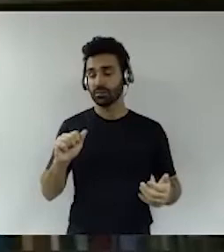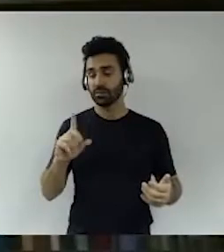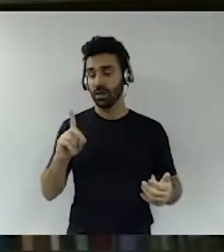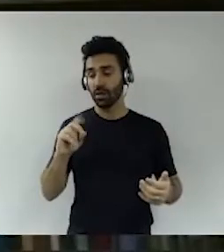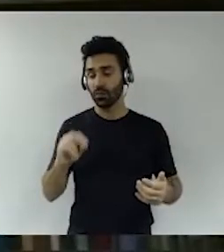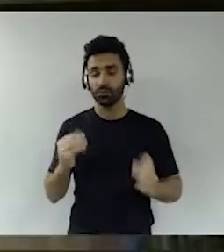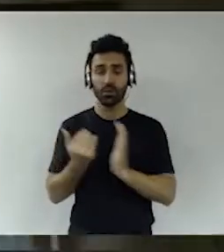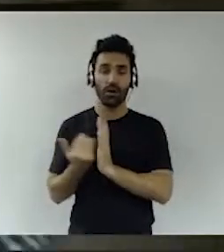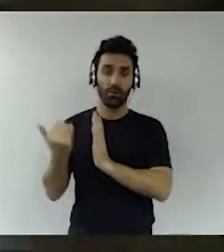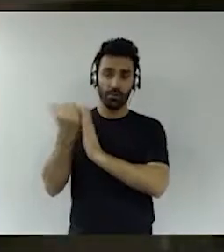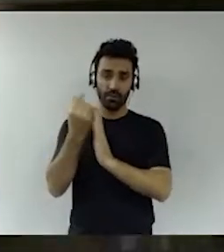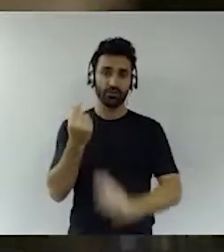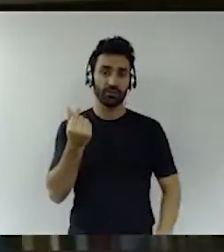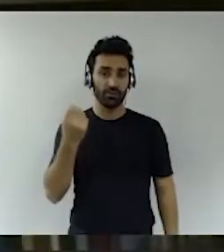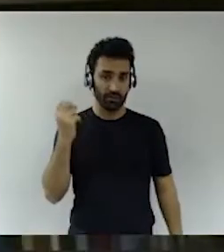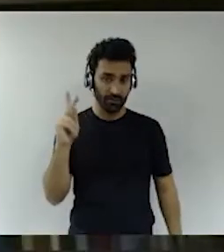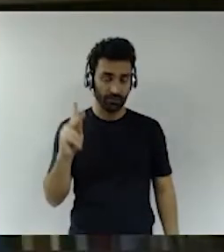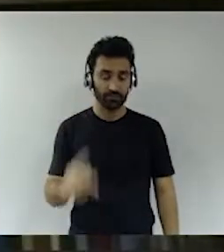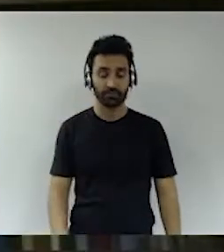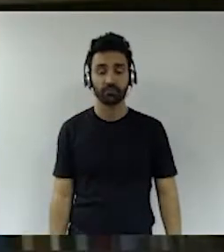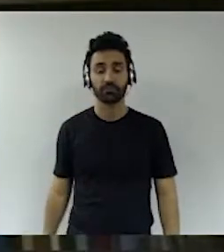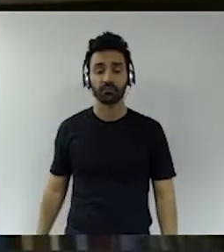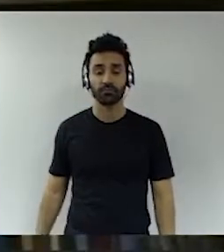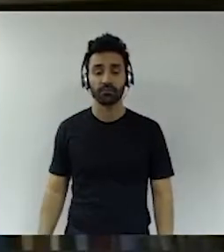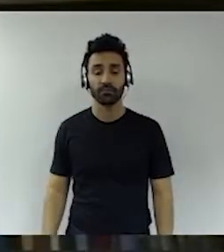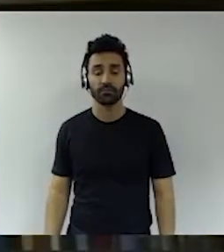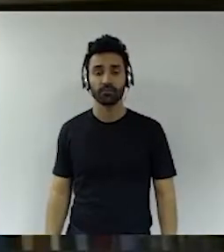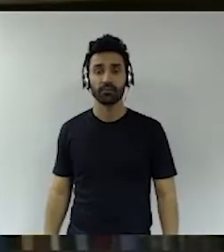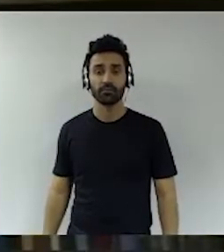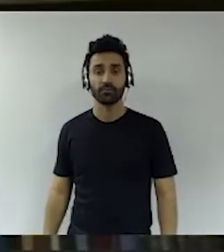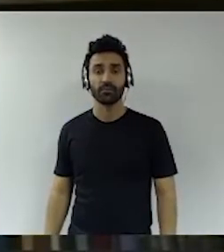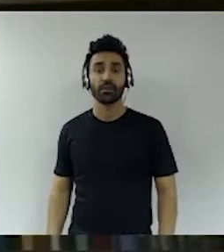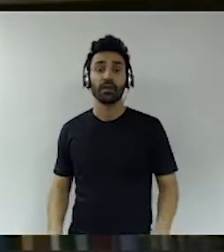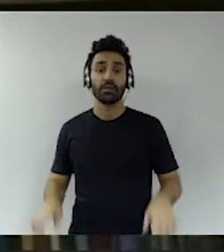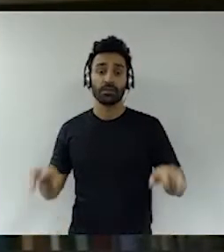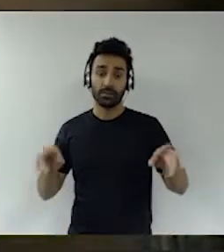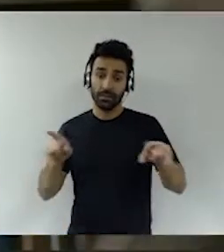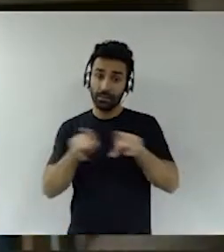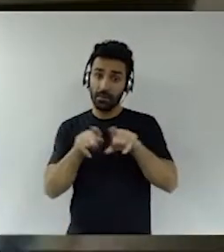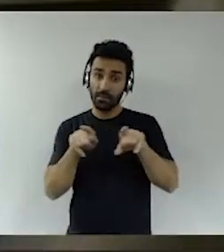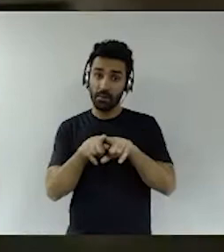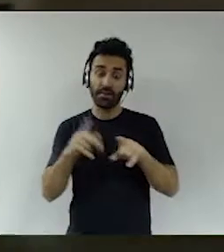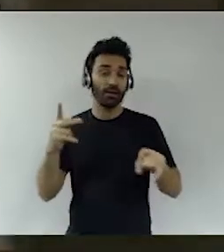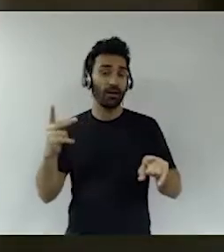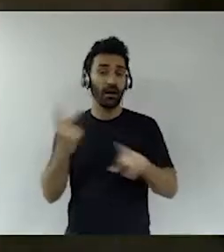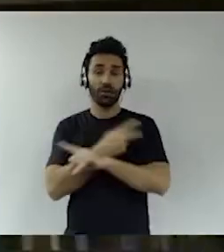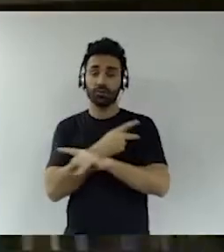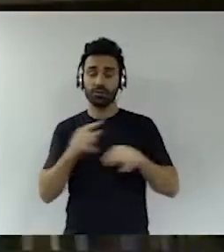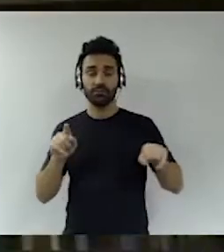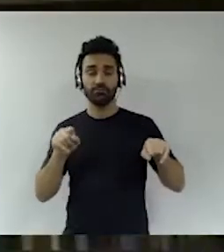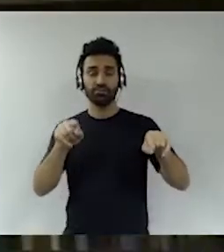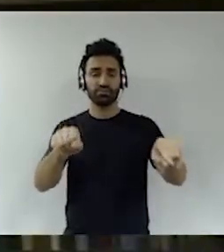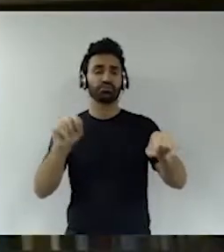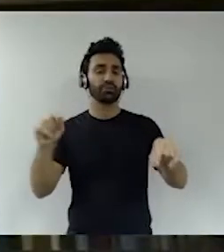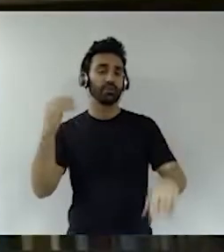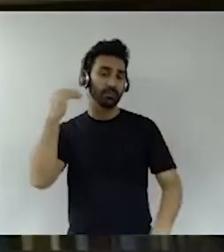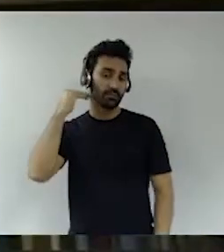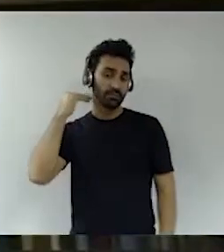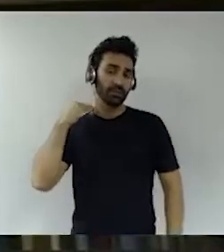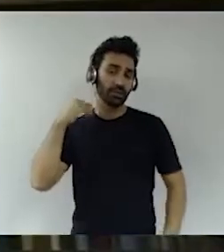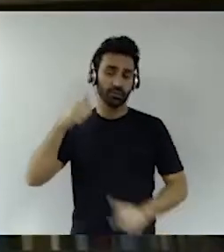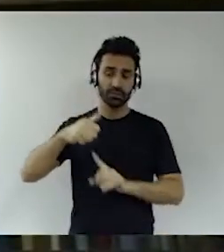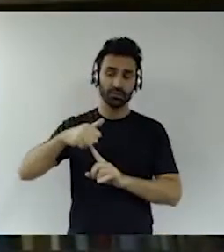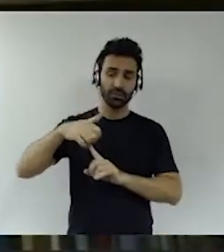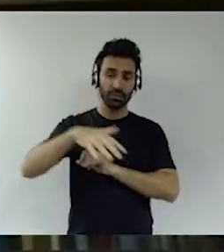naquela proporção. Paralelamente a isso, e é essa que é a questão mais séria, lá no Banco Central vai haver